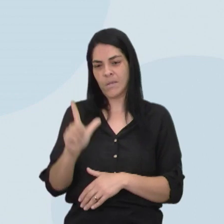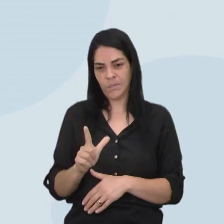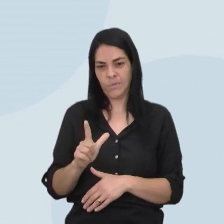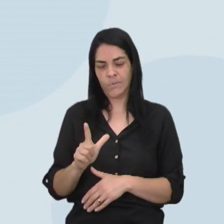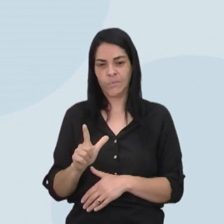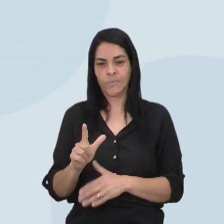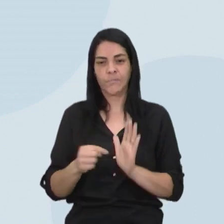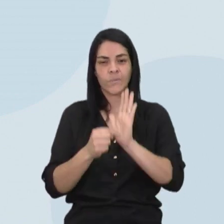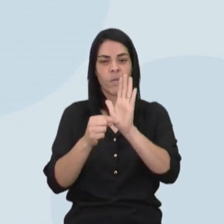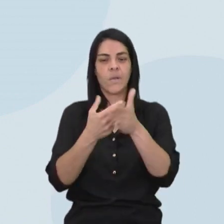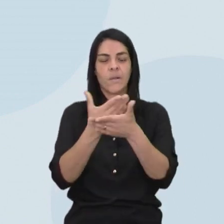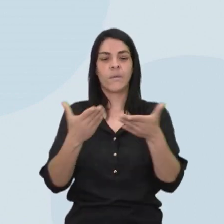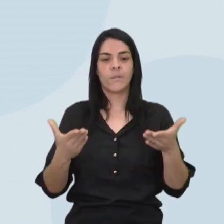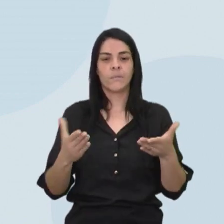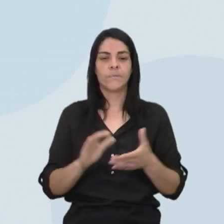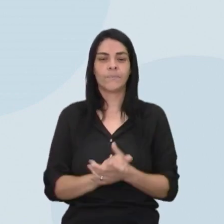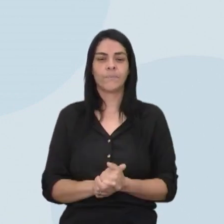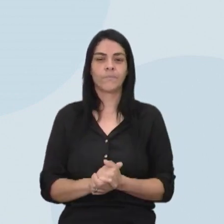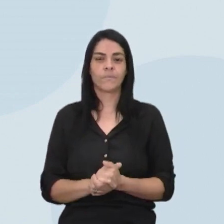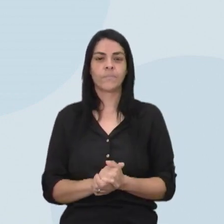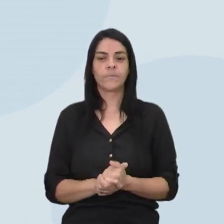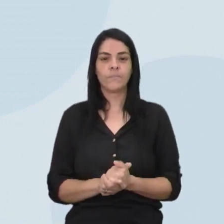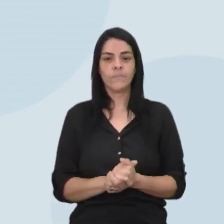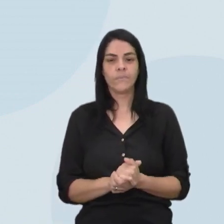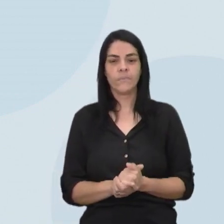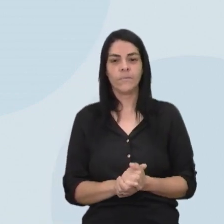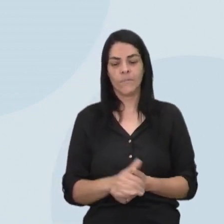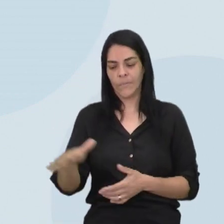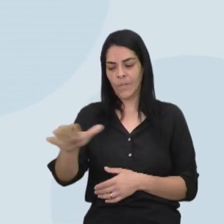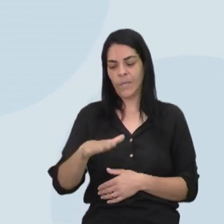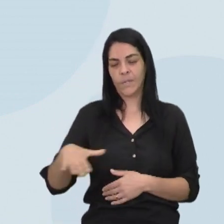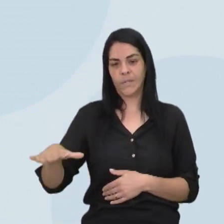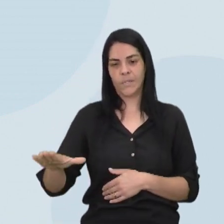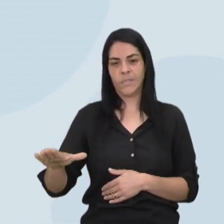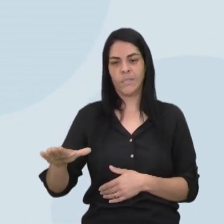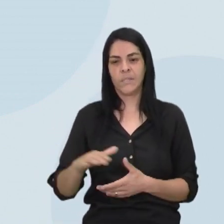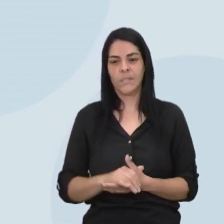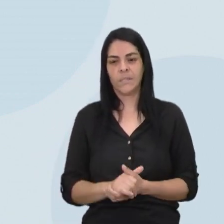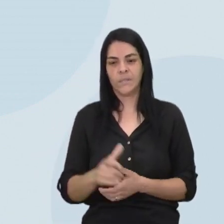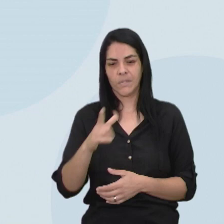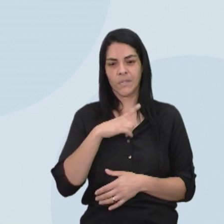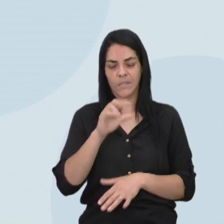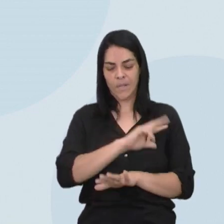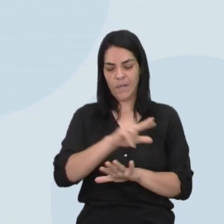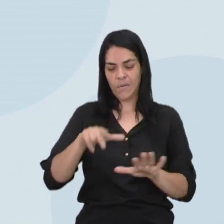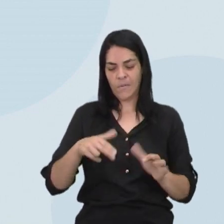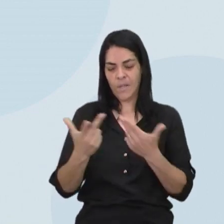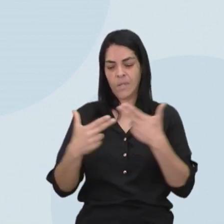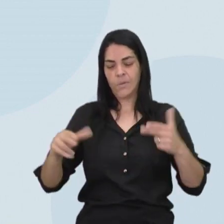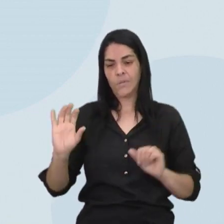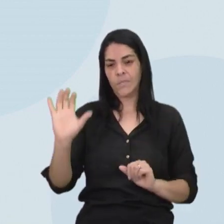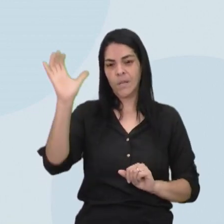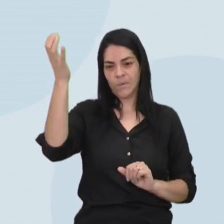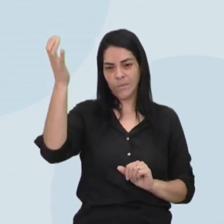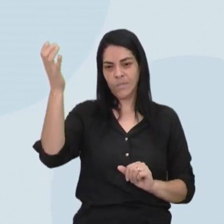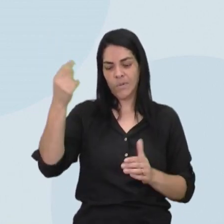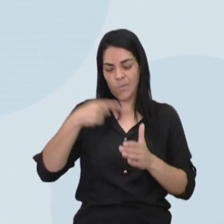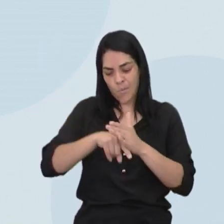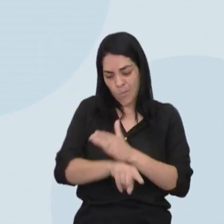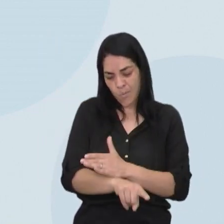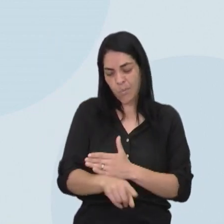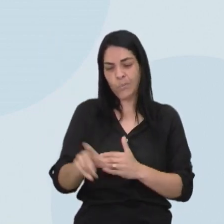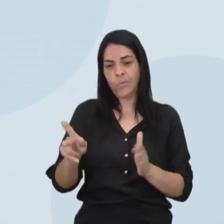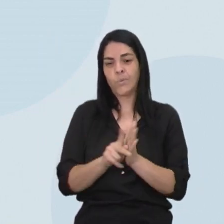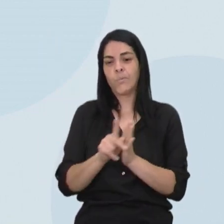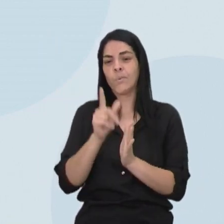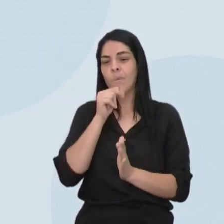questão do Triângulo das Bermudas, que é uma região aí onde tem muitas coisas acontecendo aí no fundo do mar.